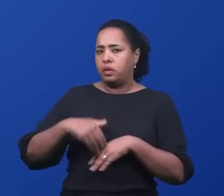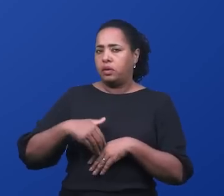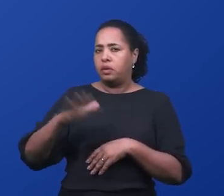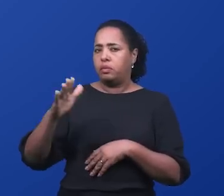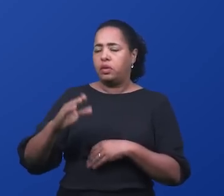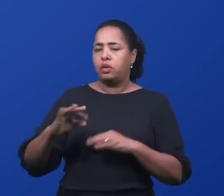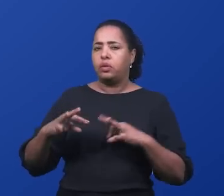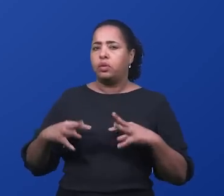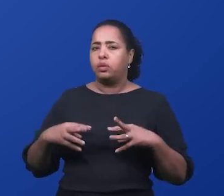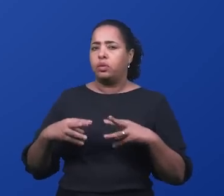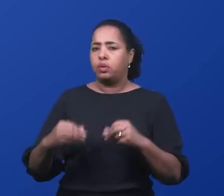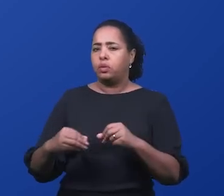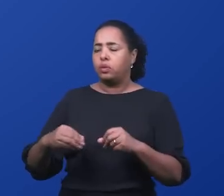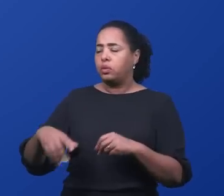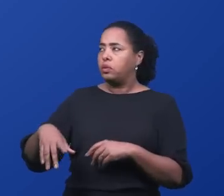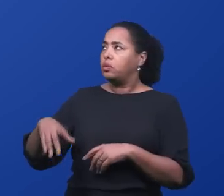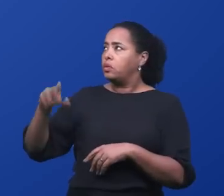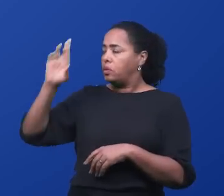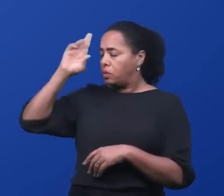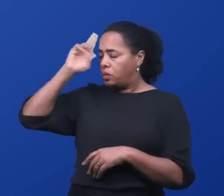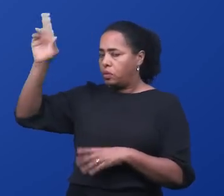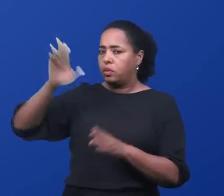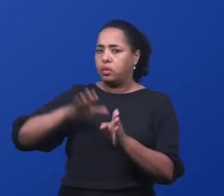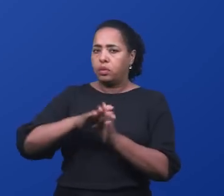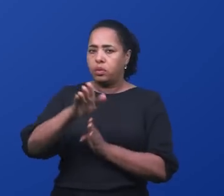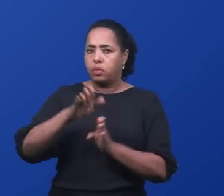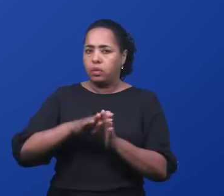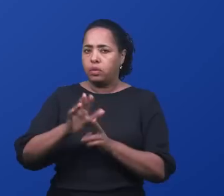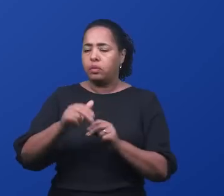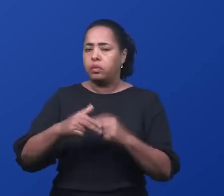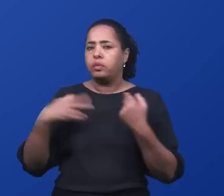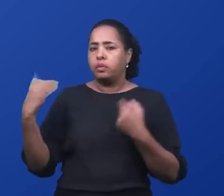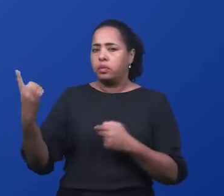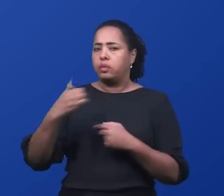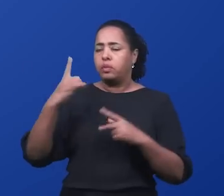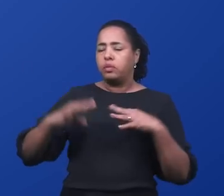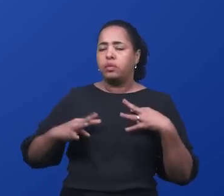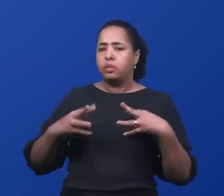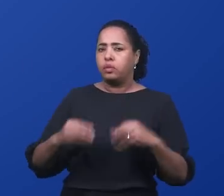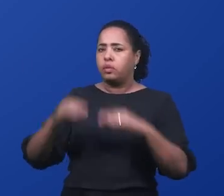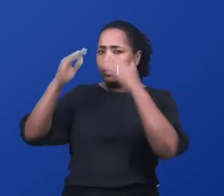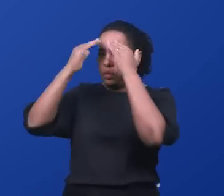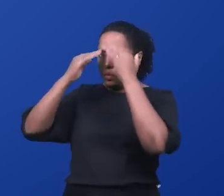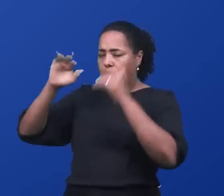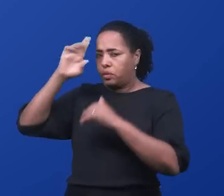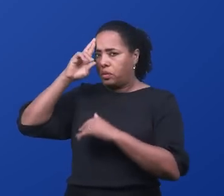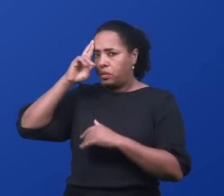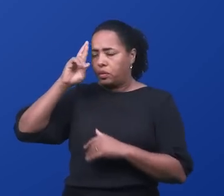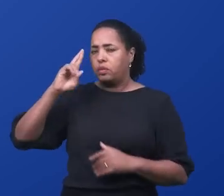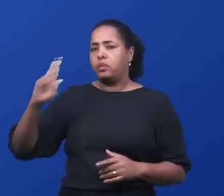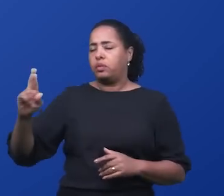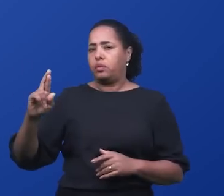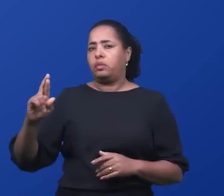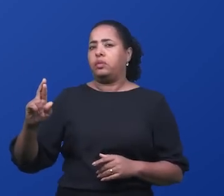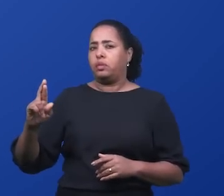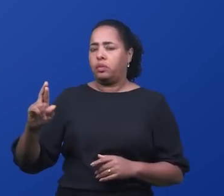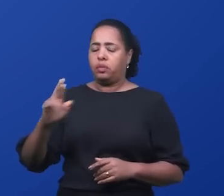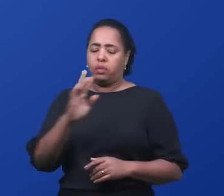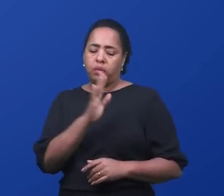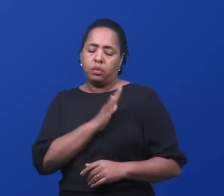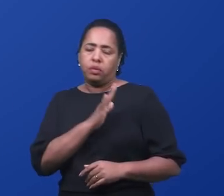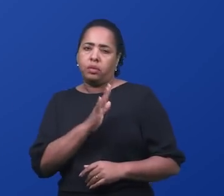foi tudo com orientação do Senhor. Pois Davi tudo obedecia ao Senhor. O que vinha ao